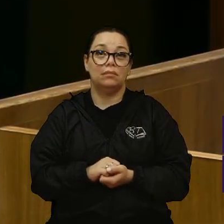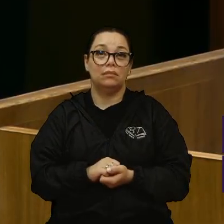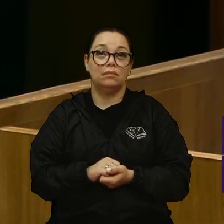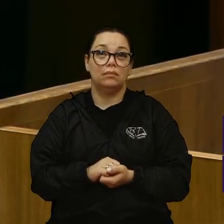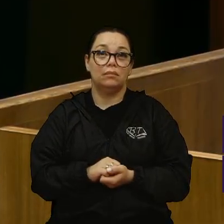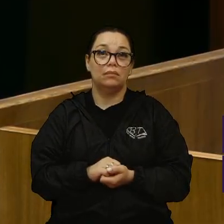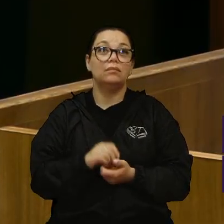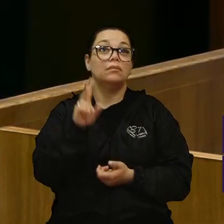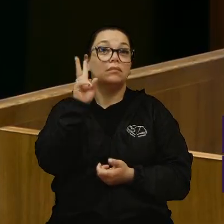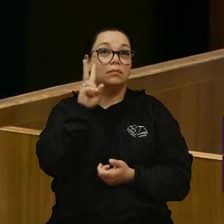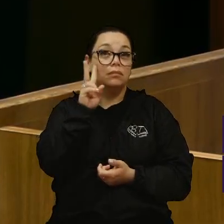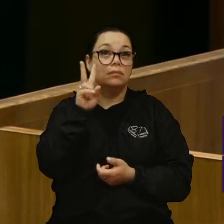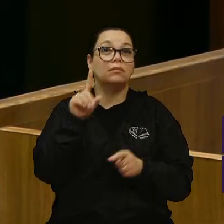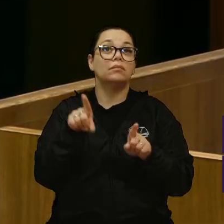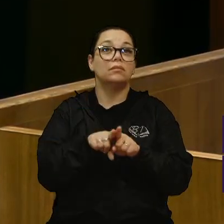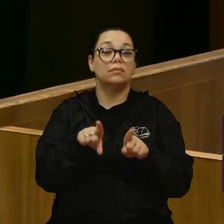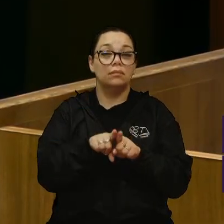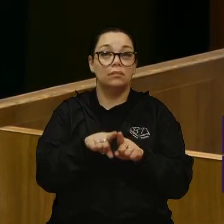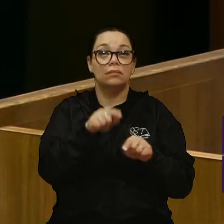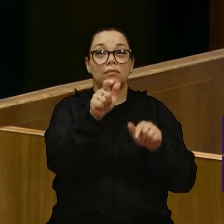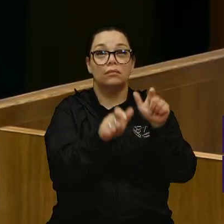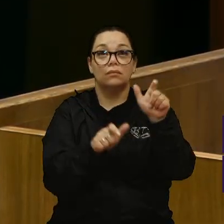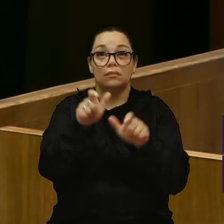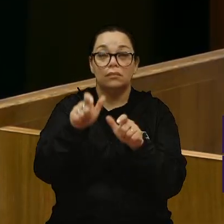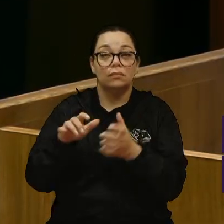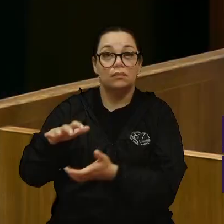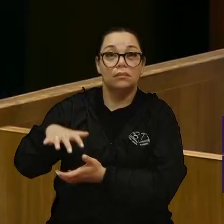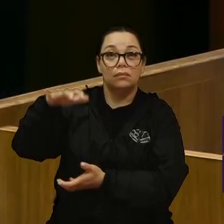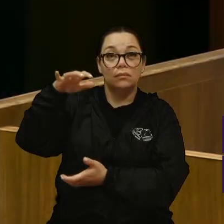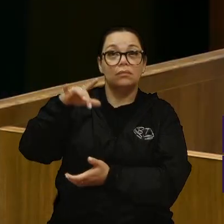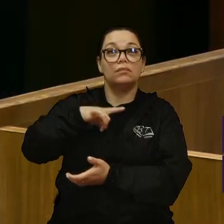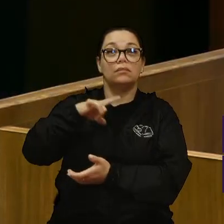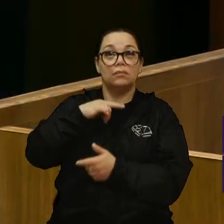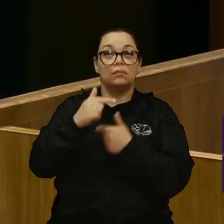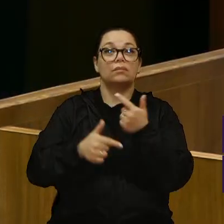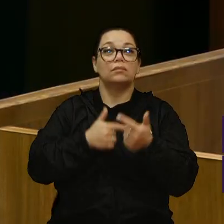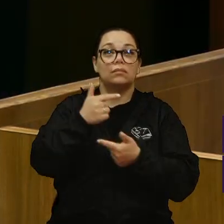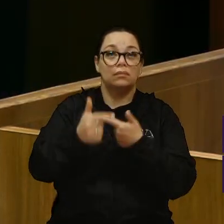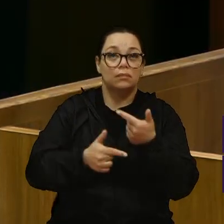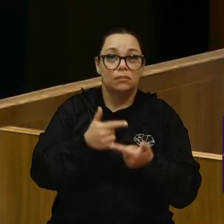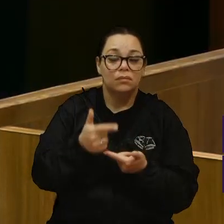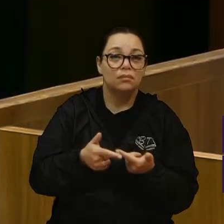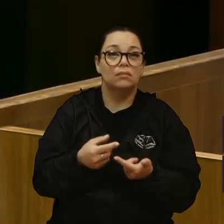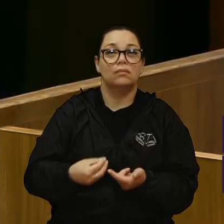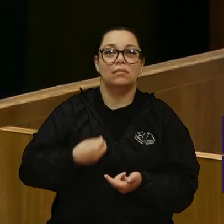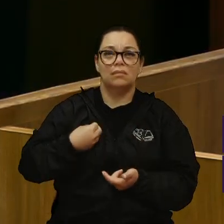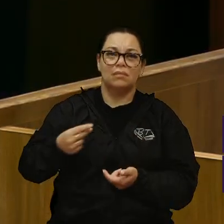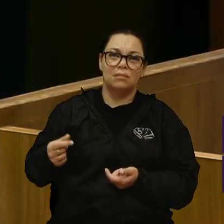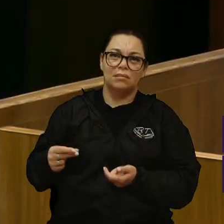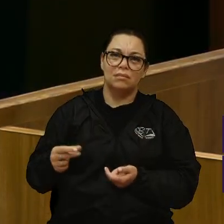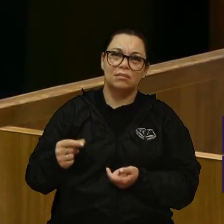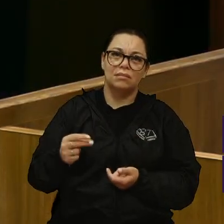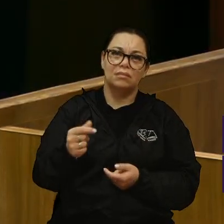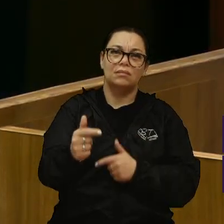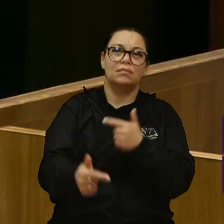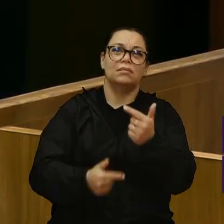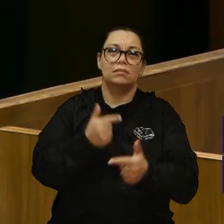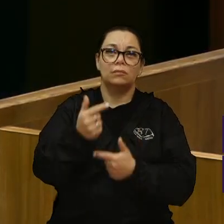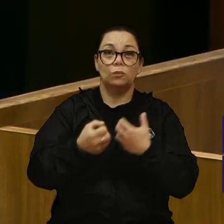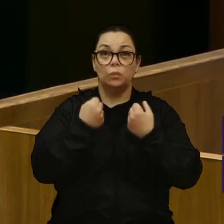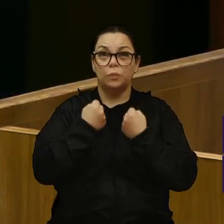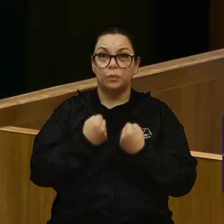Quero também lembrar aqui as muitas pessoas idosas com quem temos trabalhado, pessoas que viveram uma vida inteira de trabalho